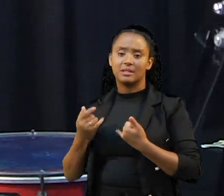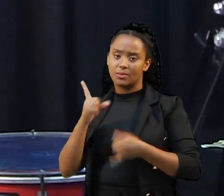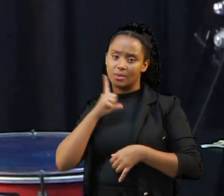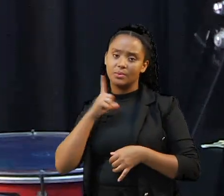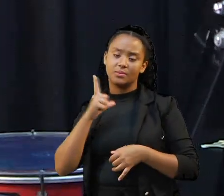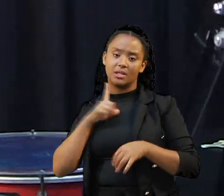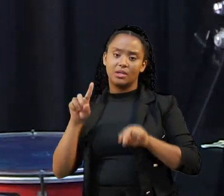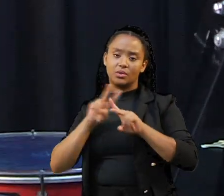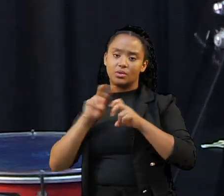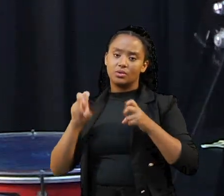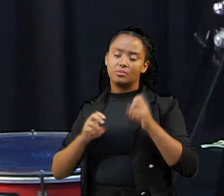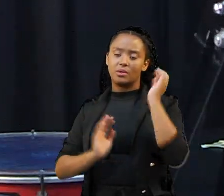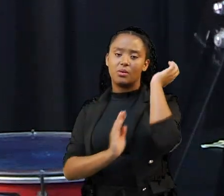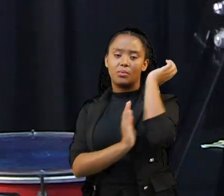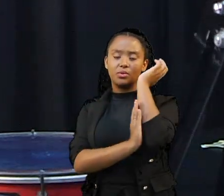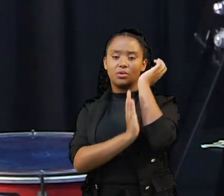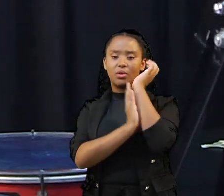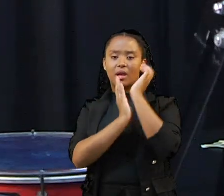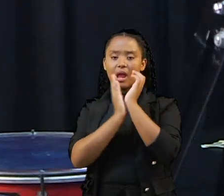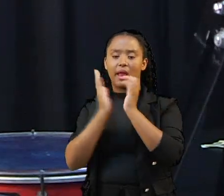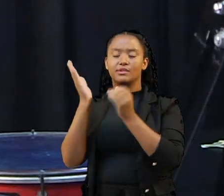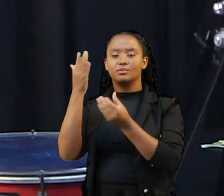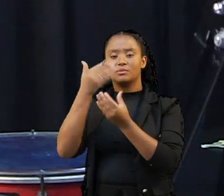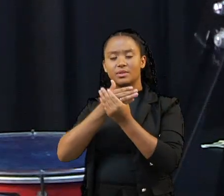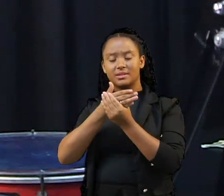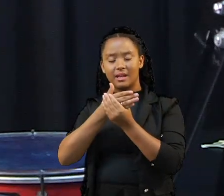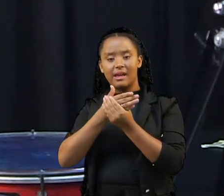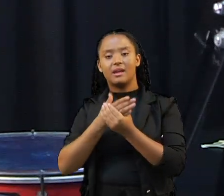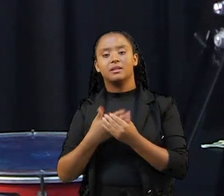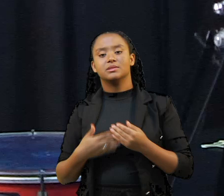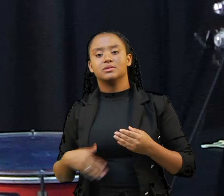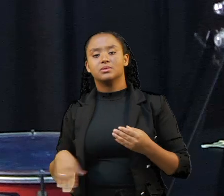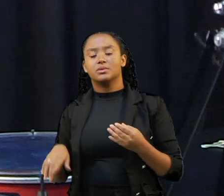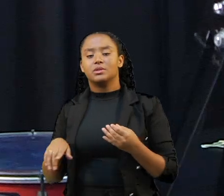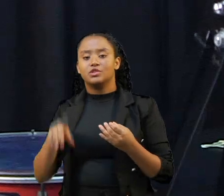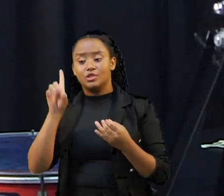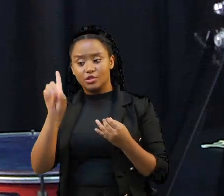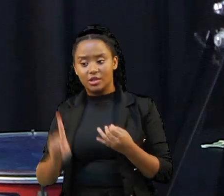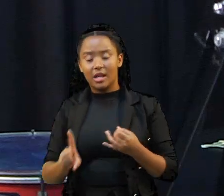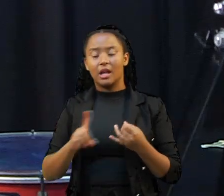informações sobre questões burocráticas, de processos, de